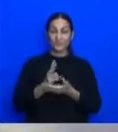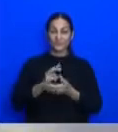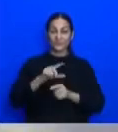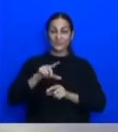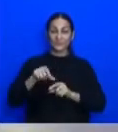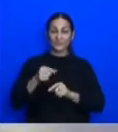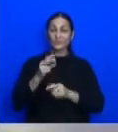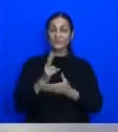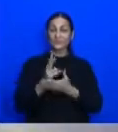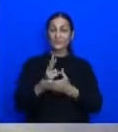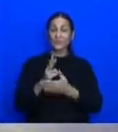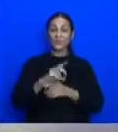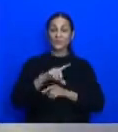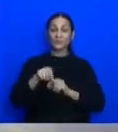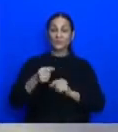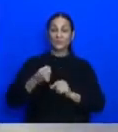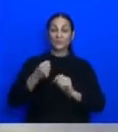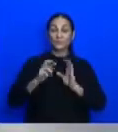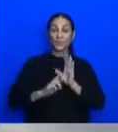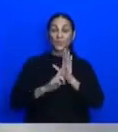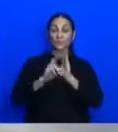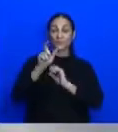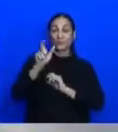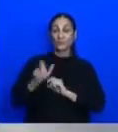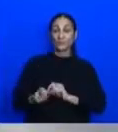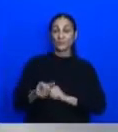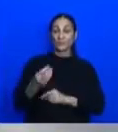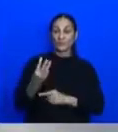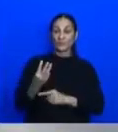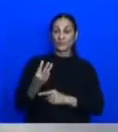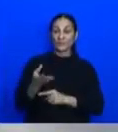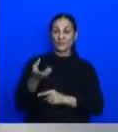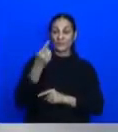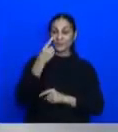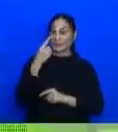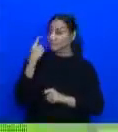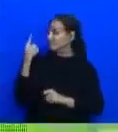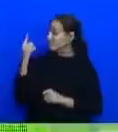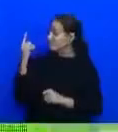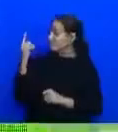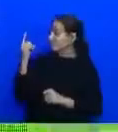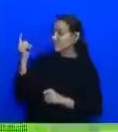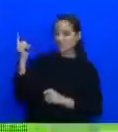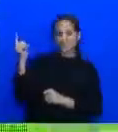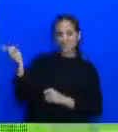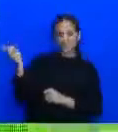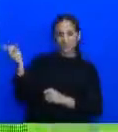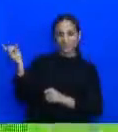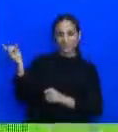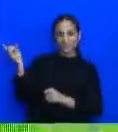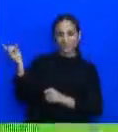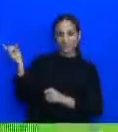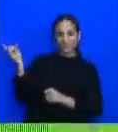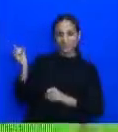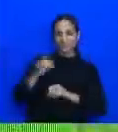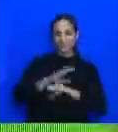seguir sorteando. Passaremos então ao sorteio do número correspondente à coluna número 3. Bola posicionada.